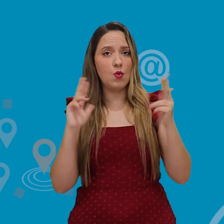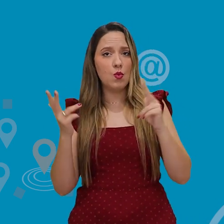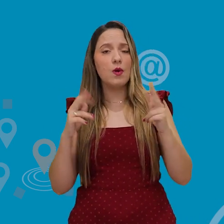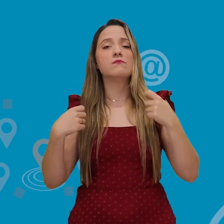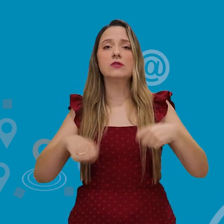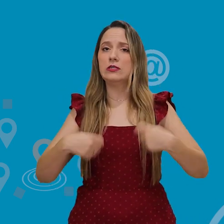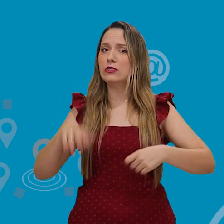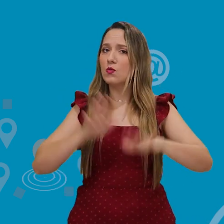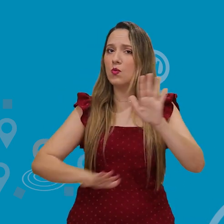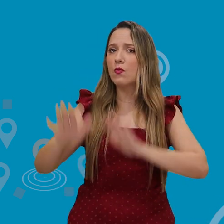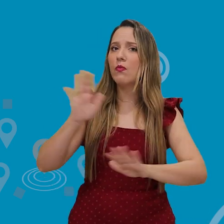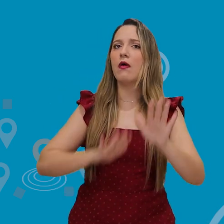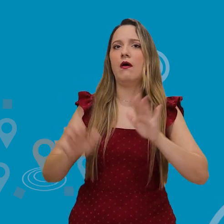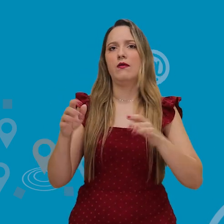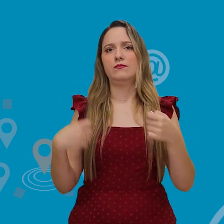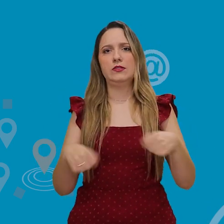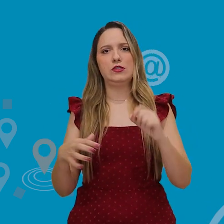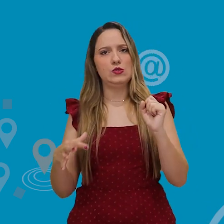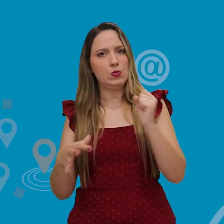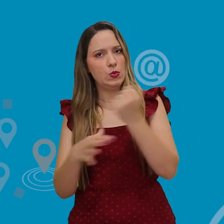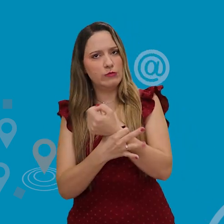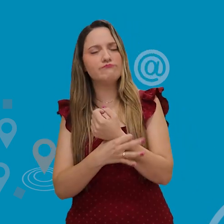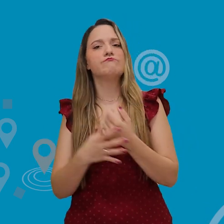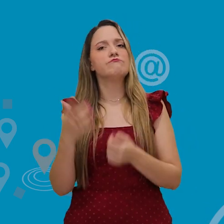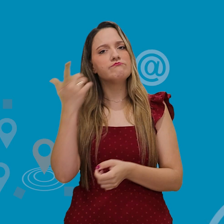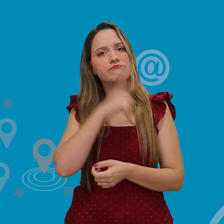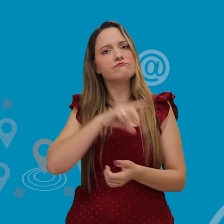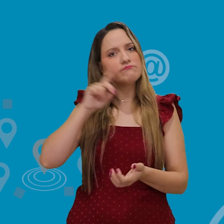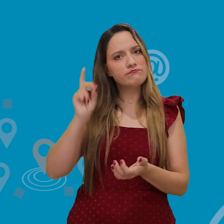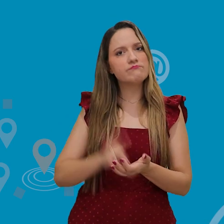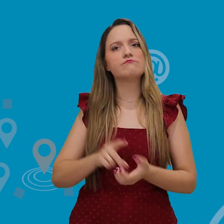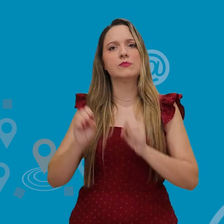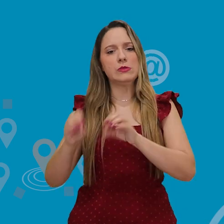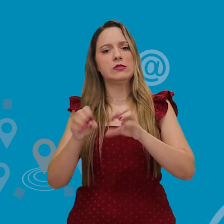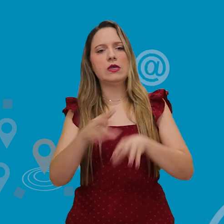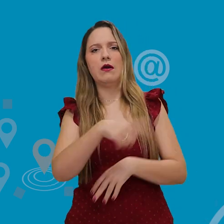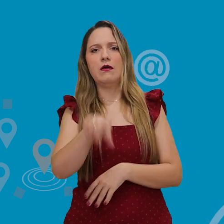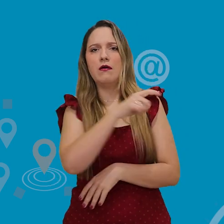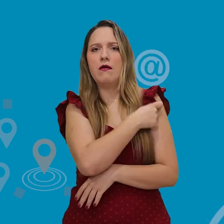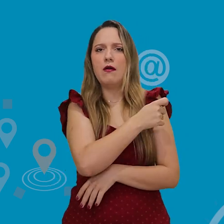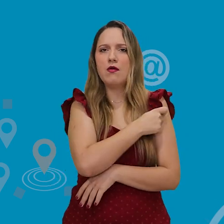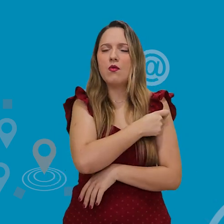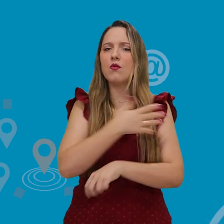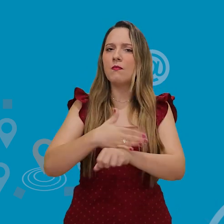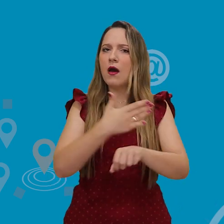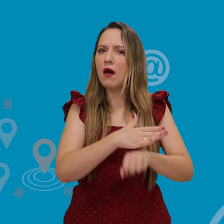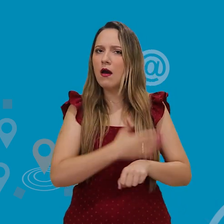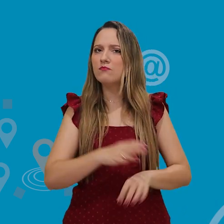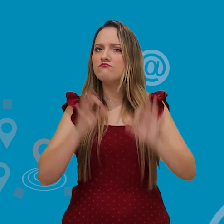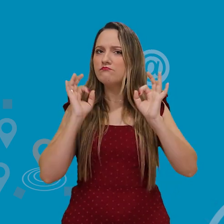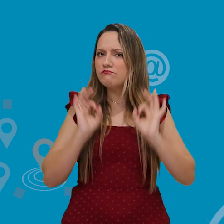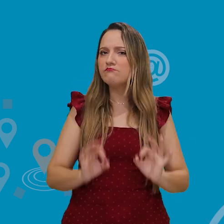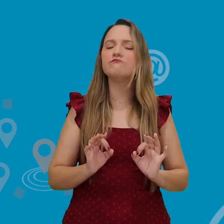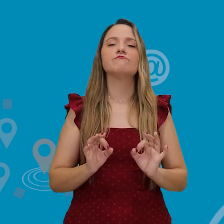pouco de cuidados, é um conteúdo que requer um pouco de segurança, né, para promover de certa forma, com os alunos, né,